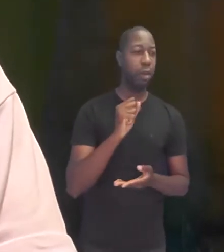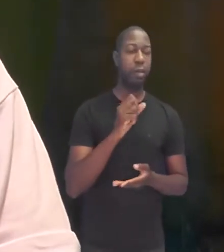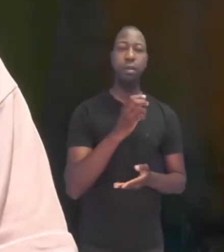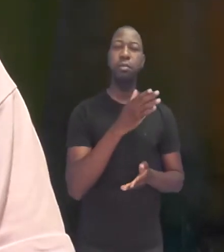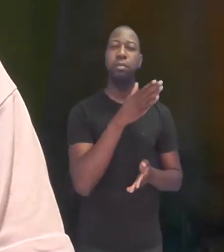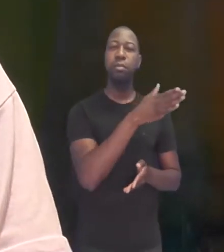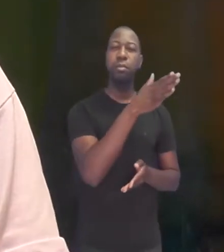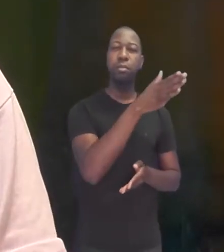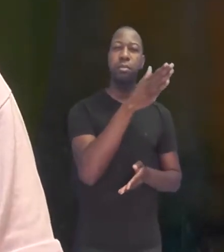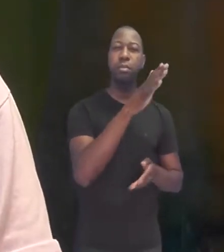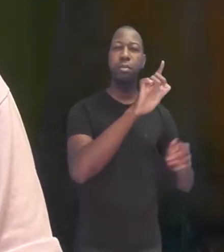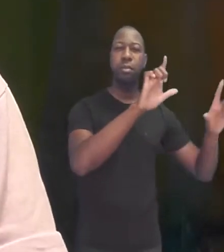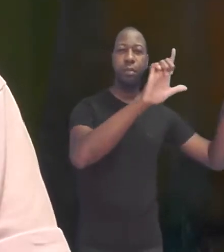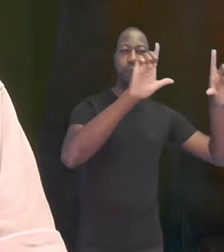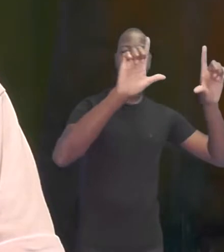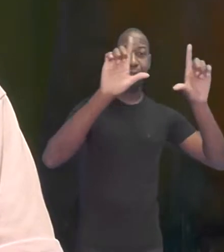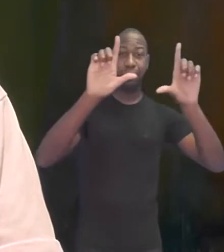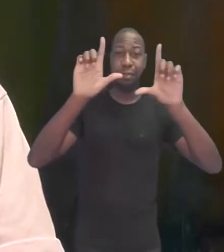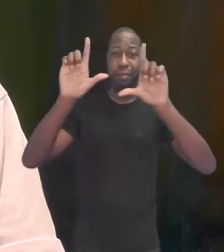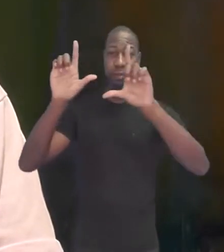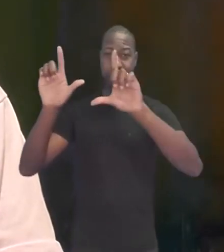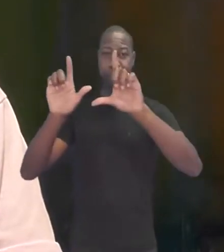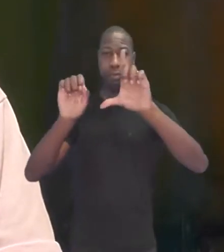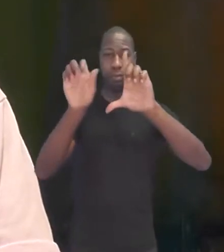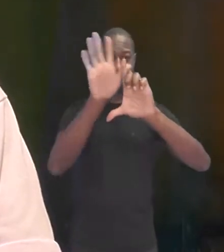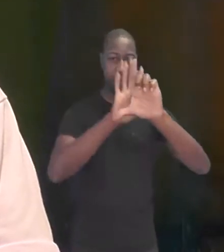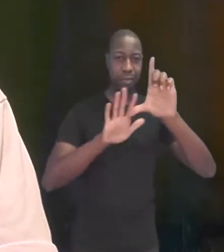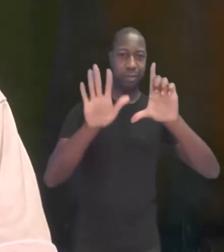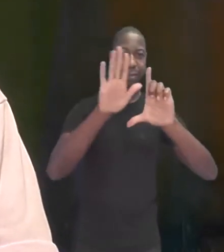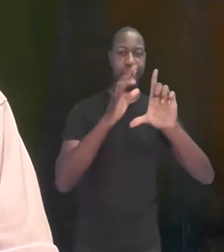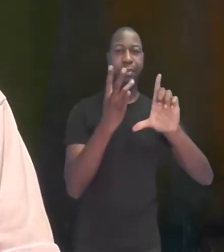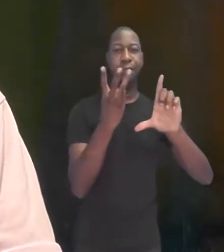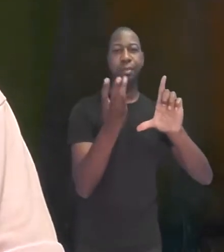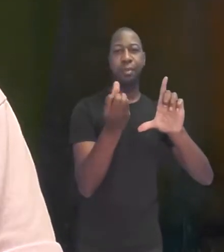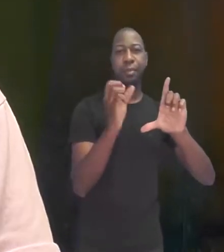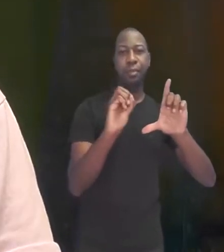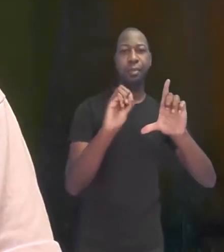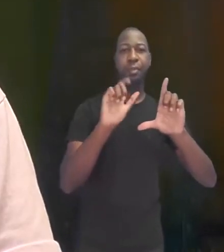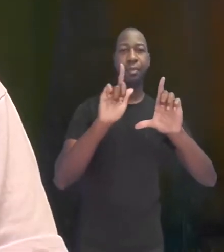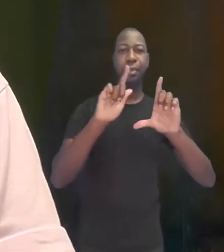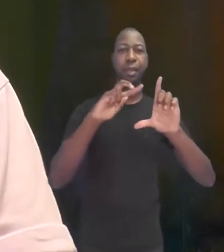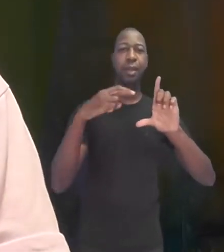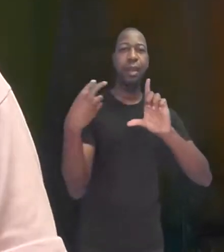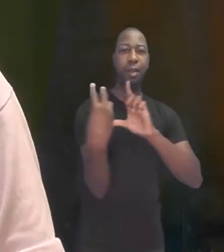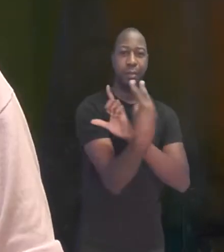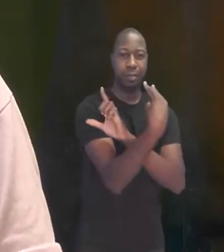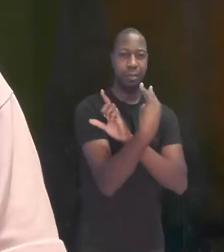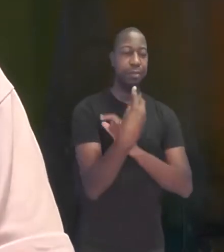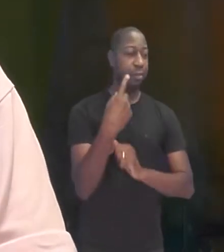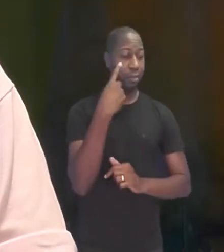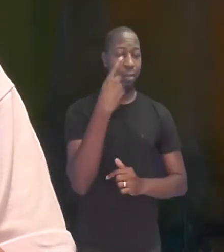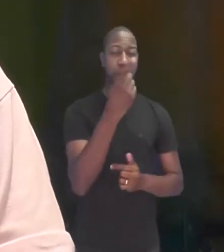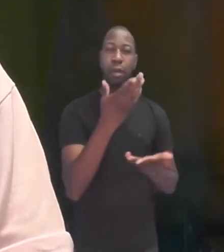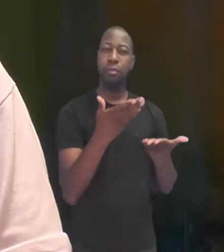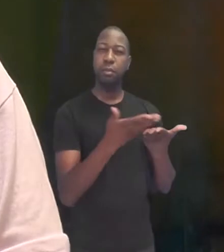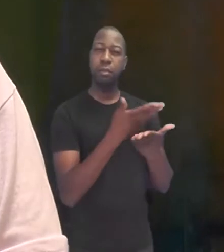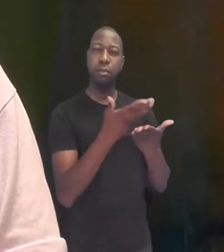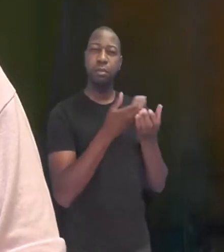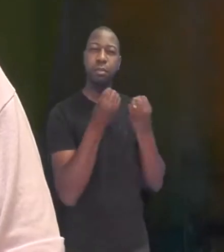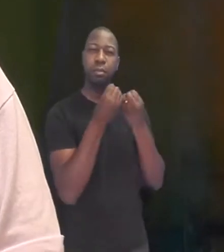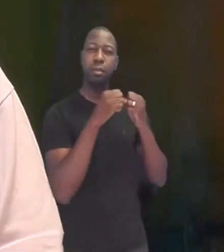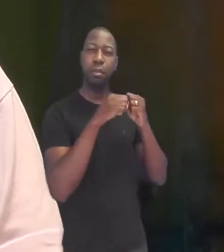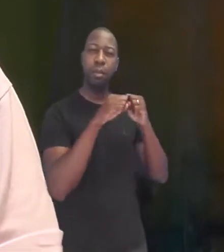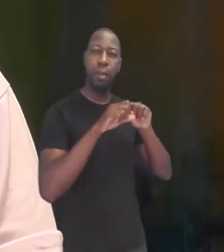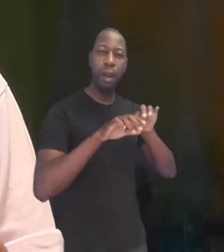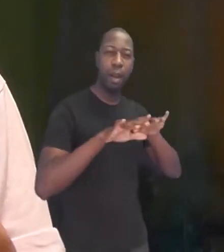caminhar pelos expositores do evento através da plataforma 360 graus, objetivando a popularização